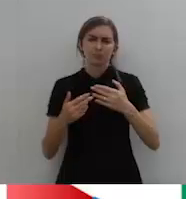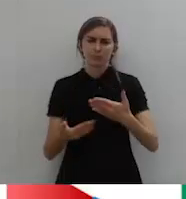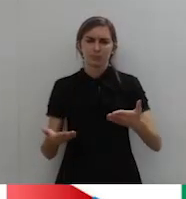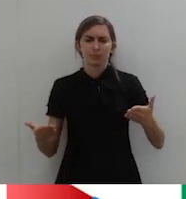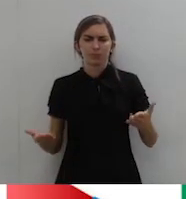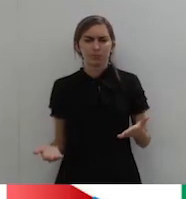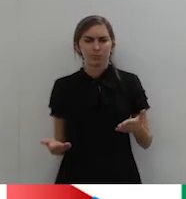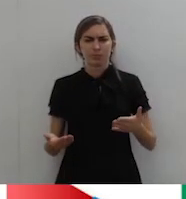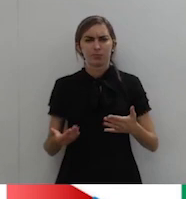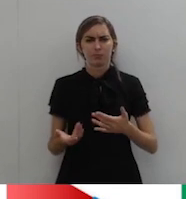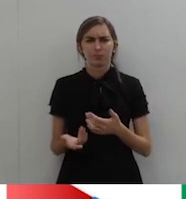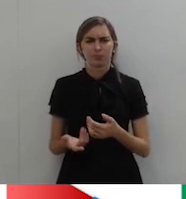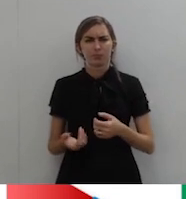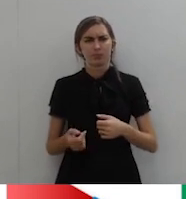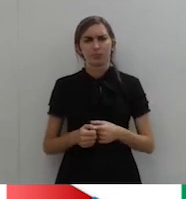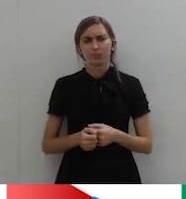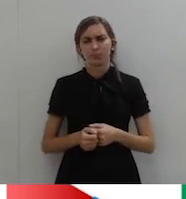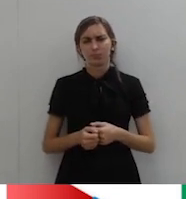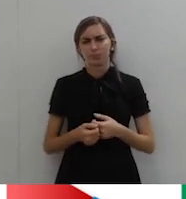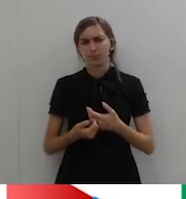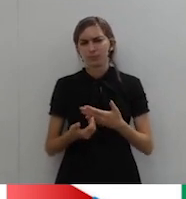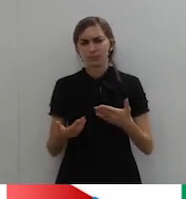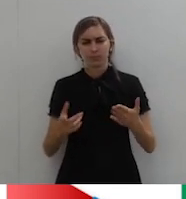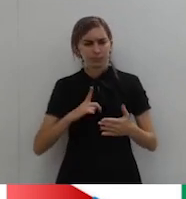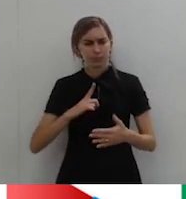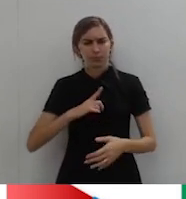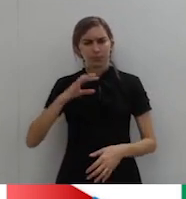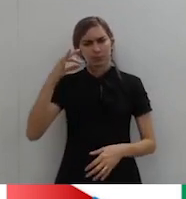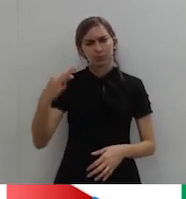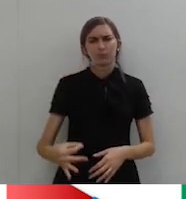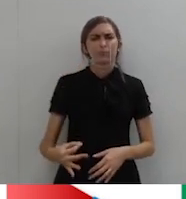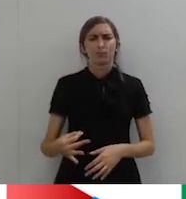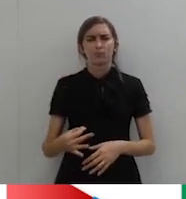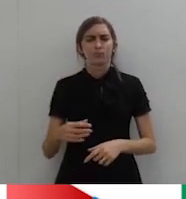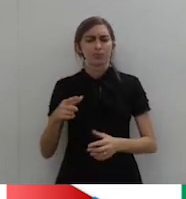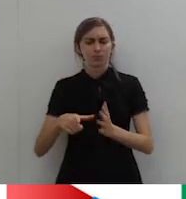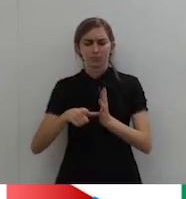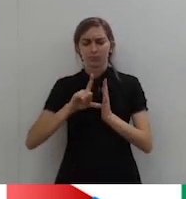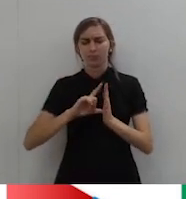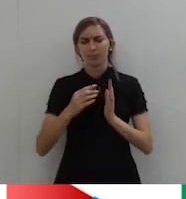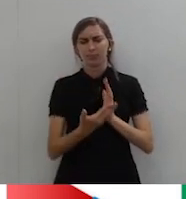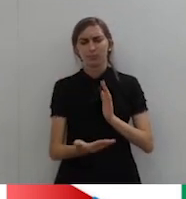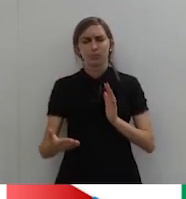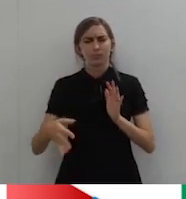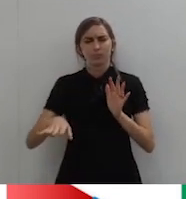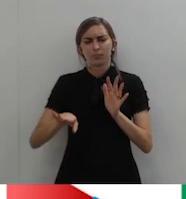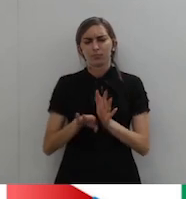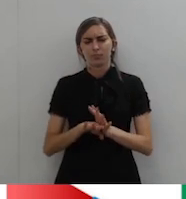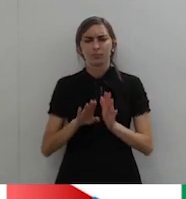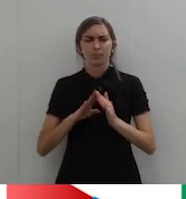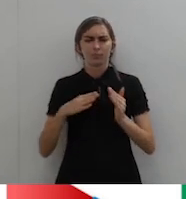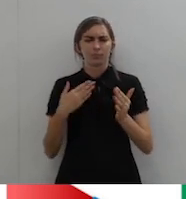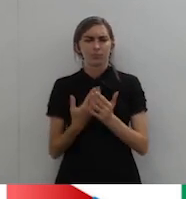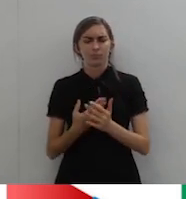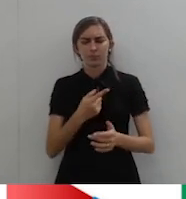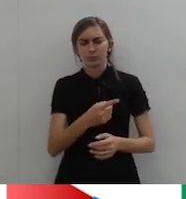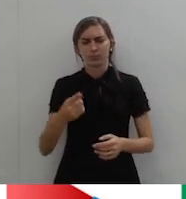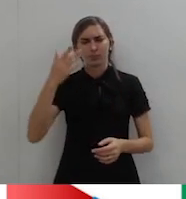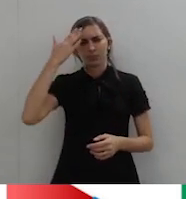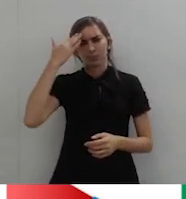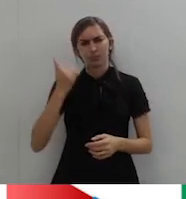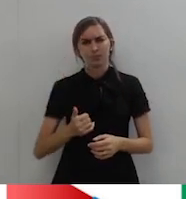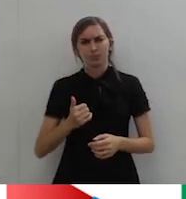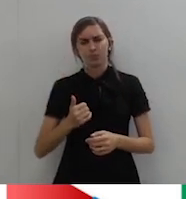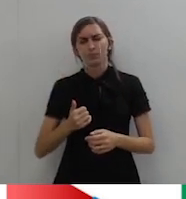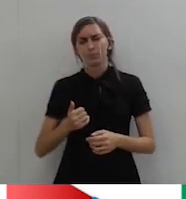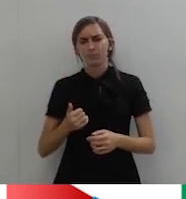motivadores. Opa, como assim? Eu tenho certeza que antes de você chegar na escola, você já sabia